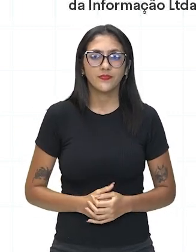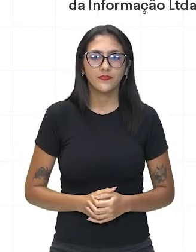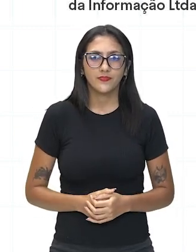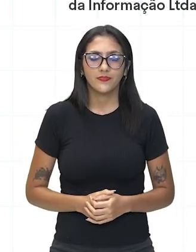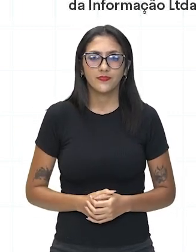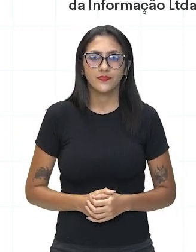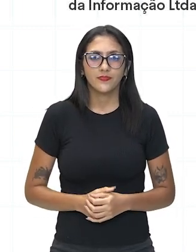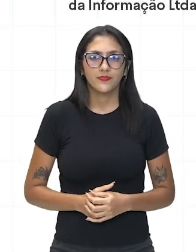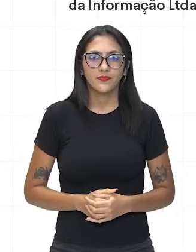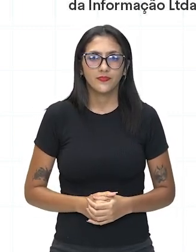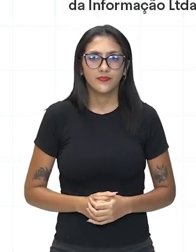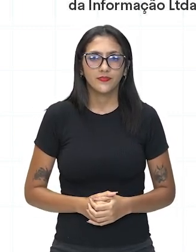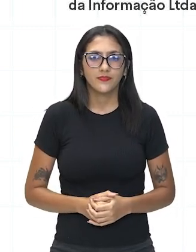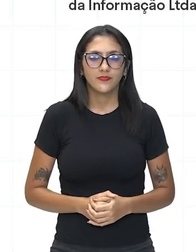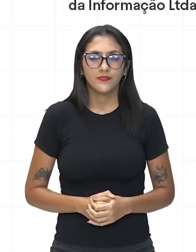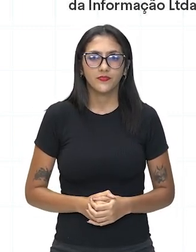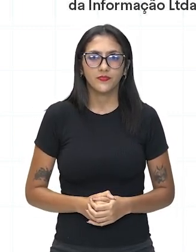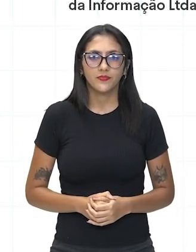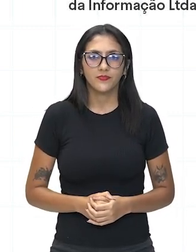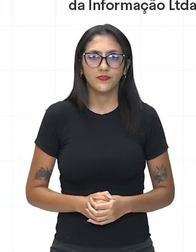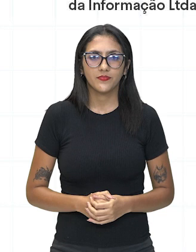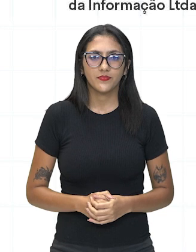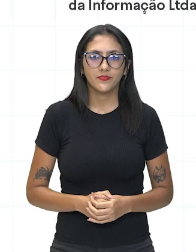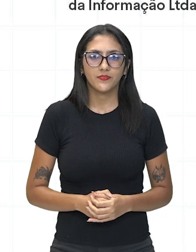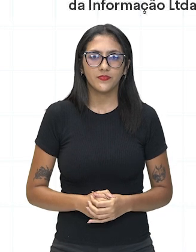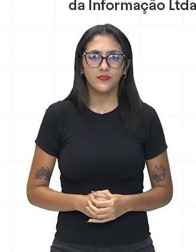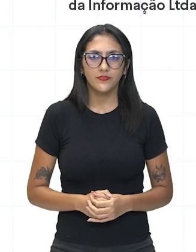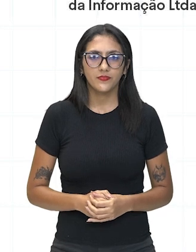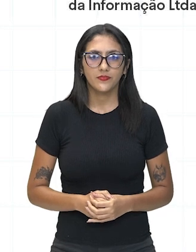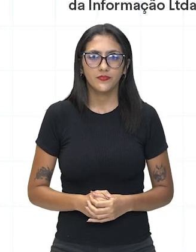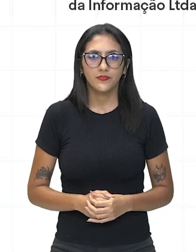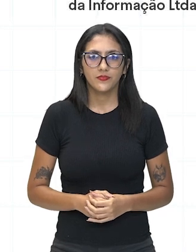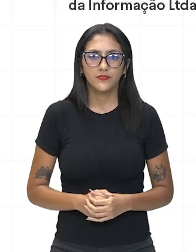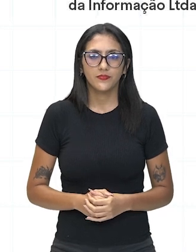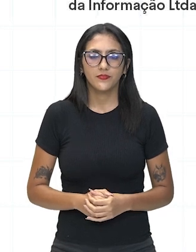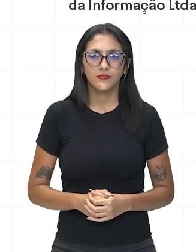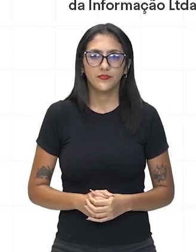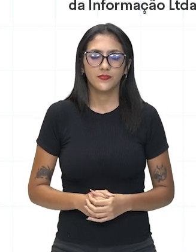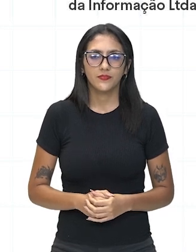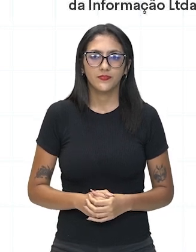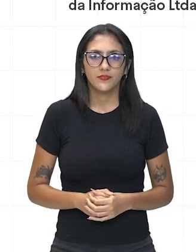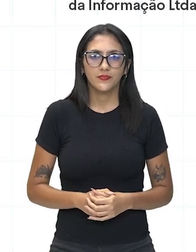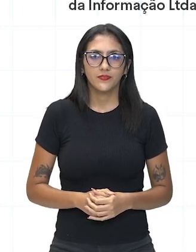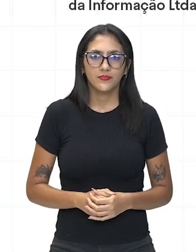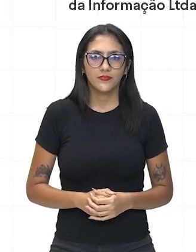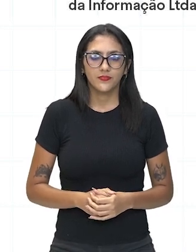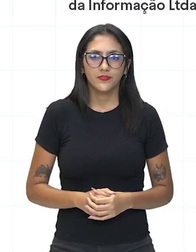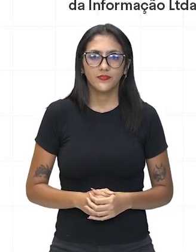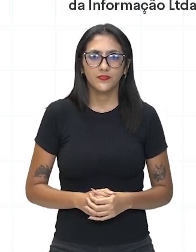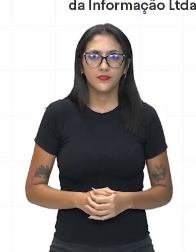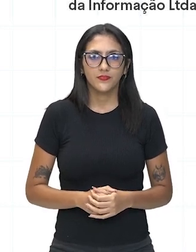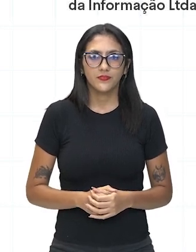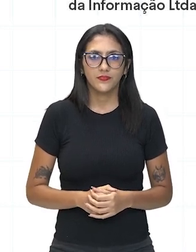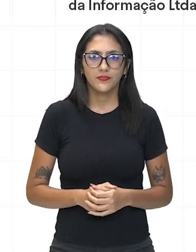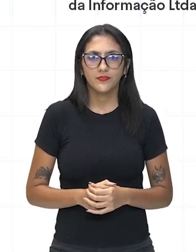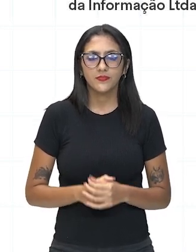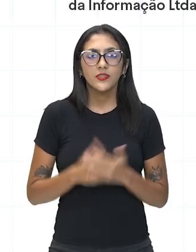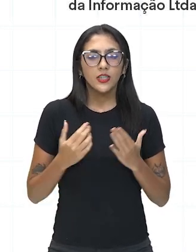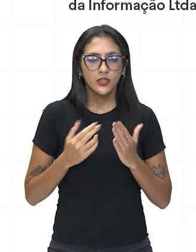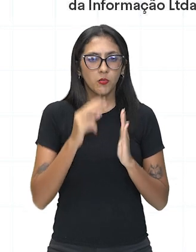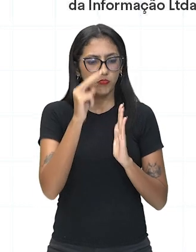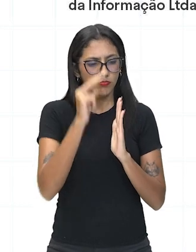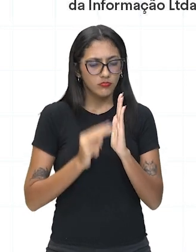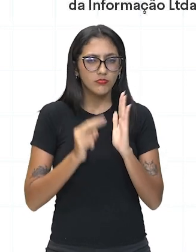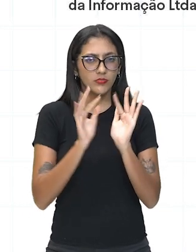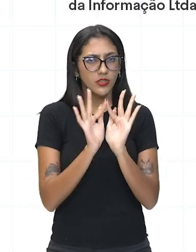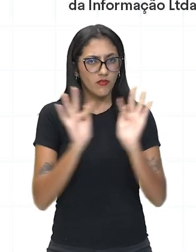5, I could climb the trees. When I was 5, I could climb the trees. Então, a nossa personagem, Potira, não